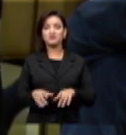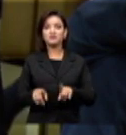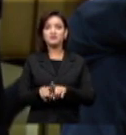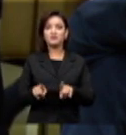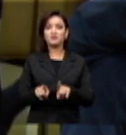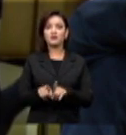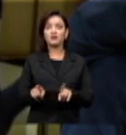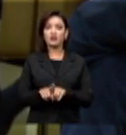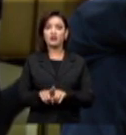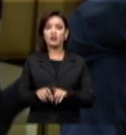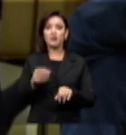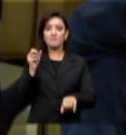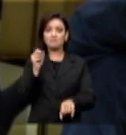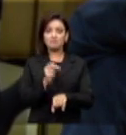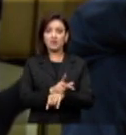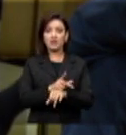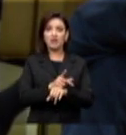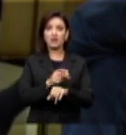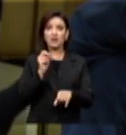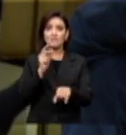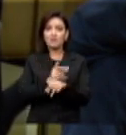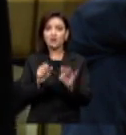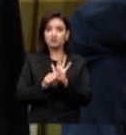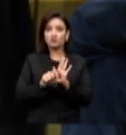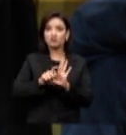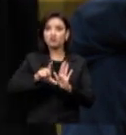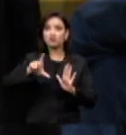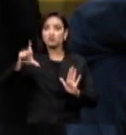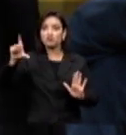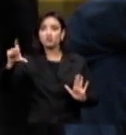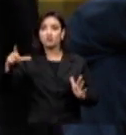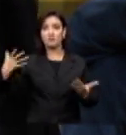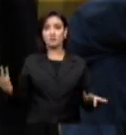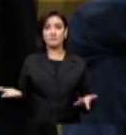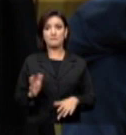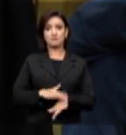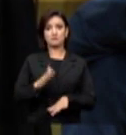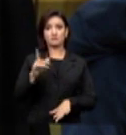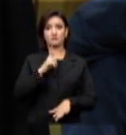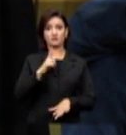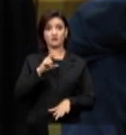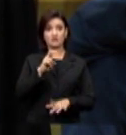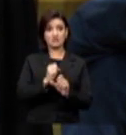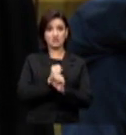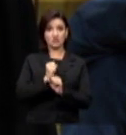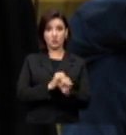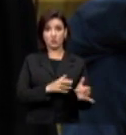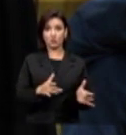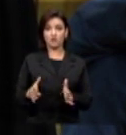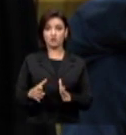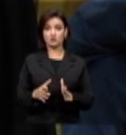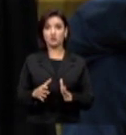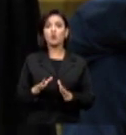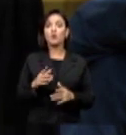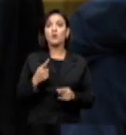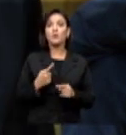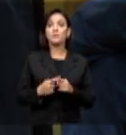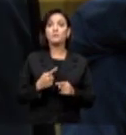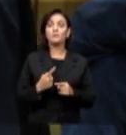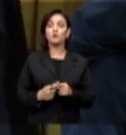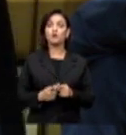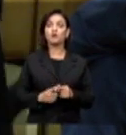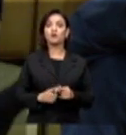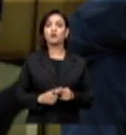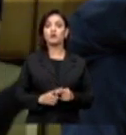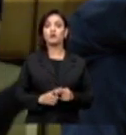do setor ferroviário. A FGV estima até 700 mil empregos gerados nesses 5 anos, apenas em função da